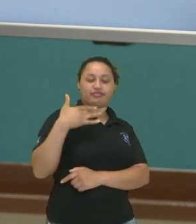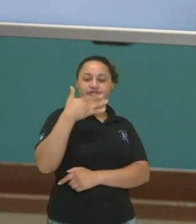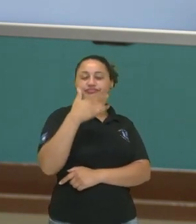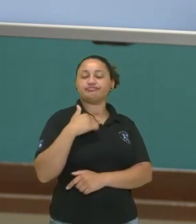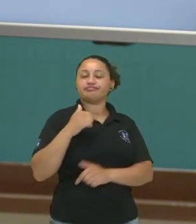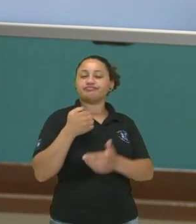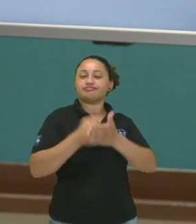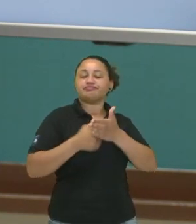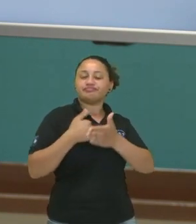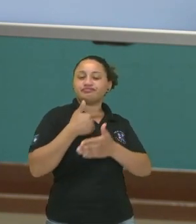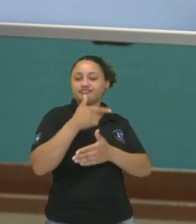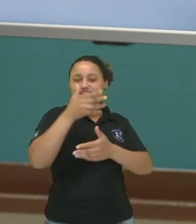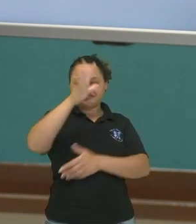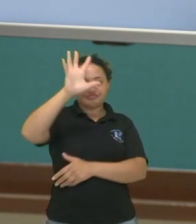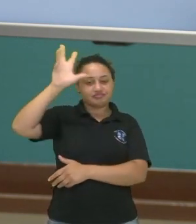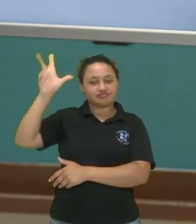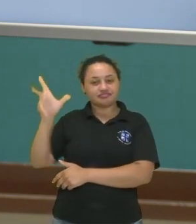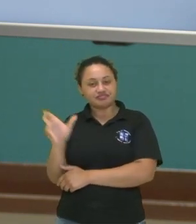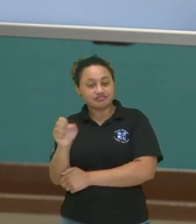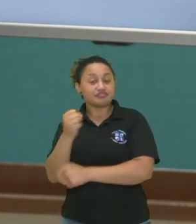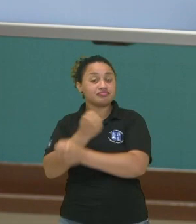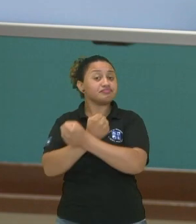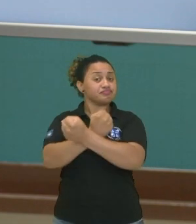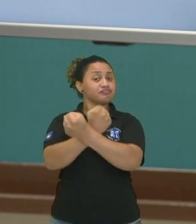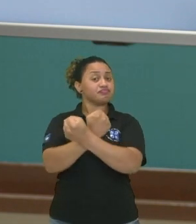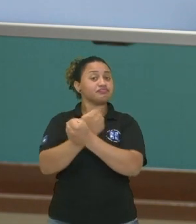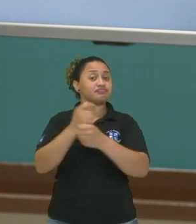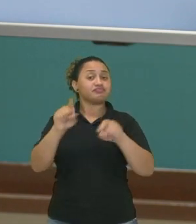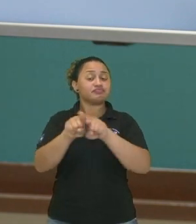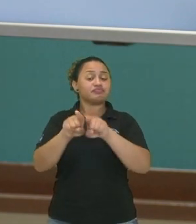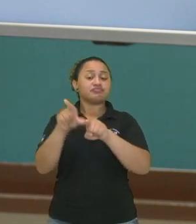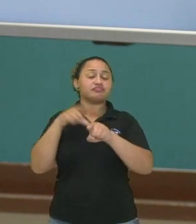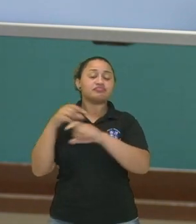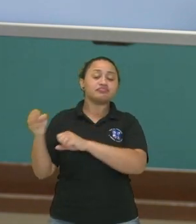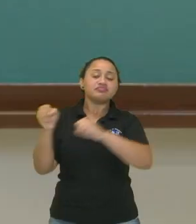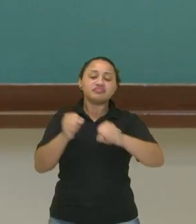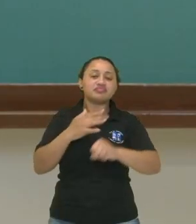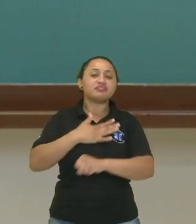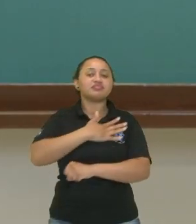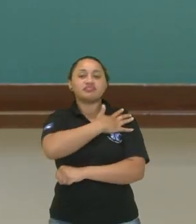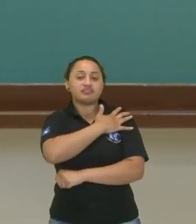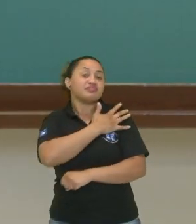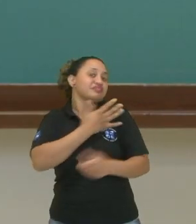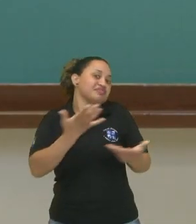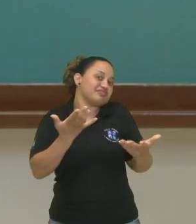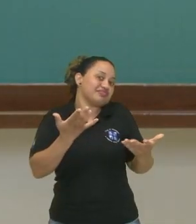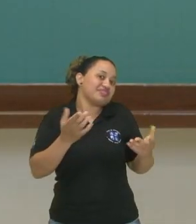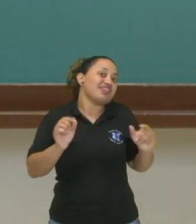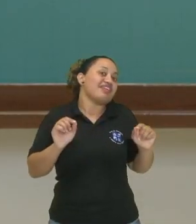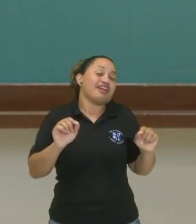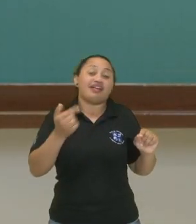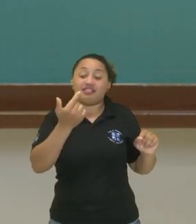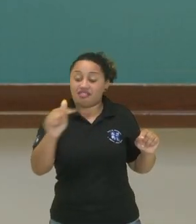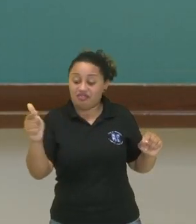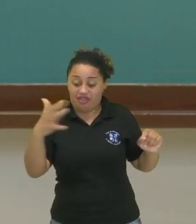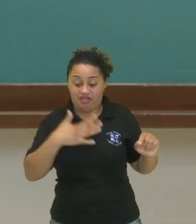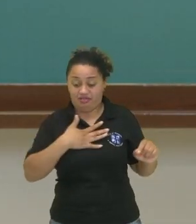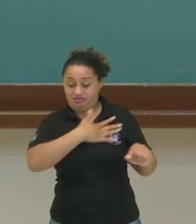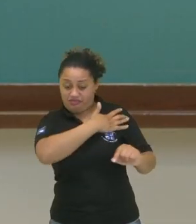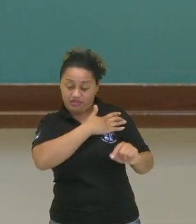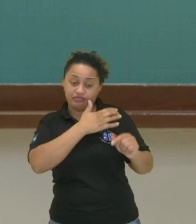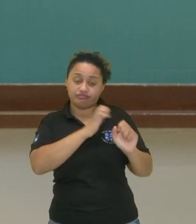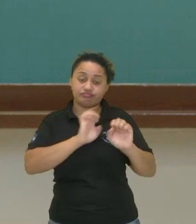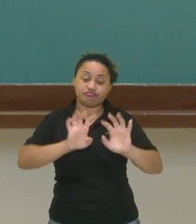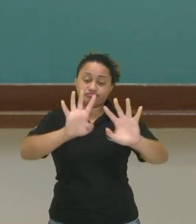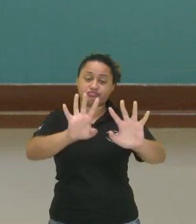africanas, também tinham um poderoso exército. Quem não tem exército vai ser facilmente